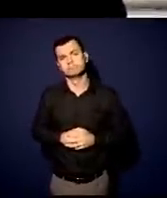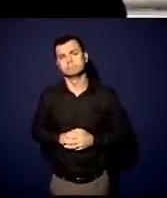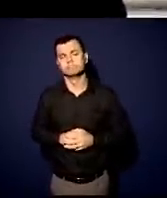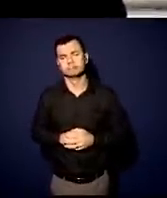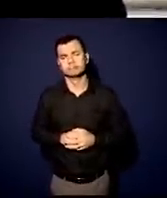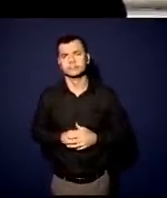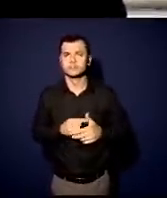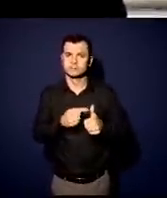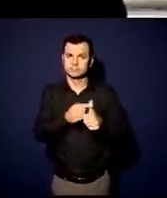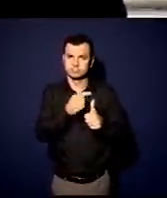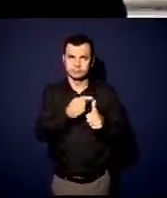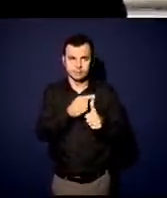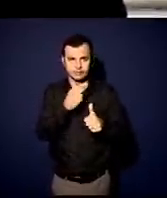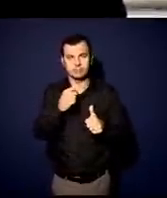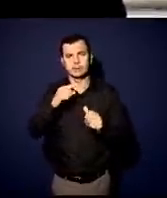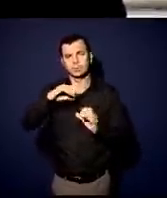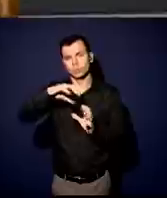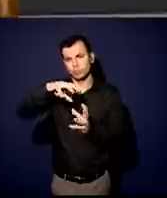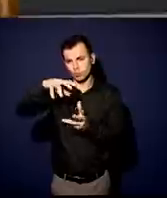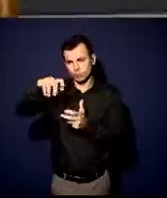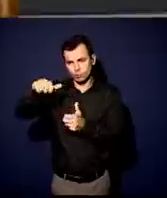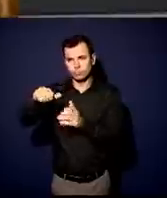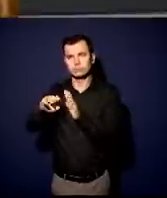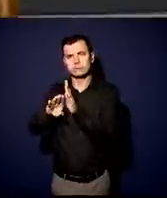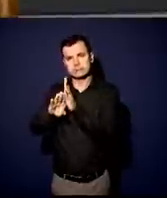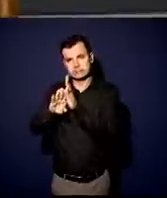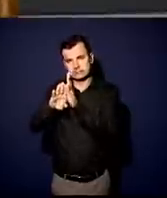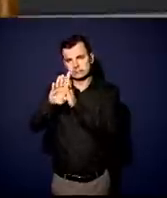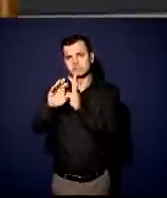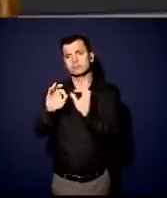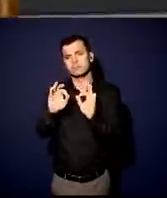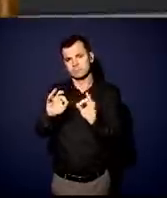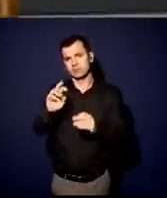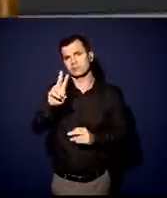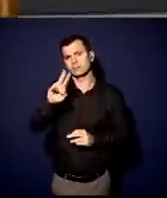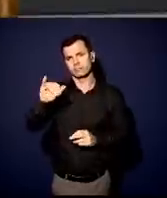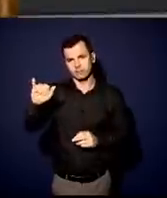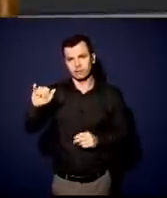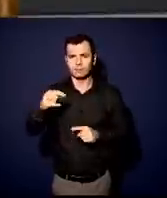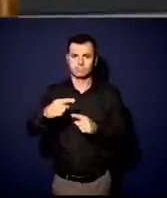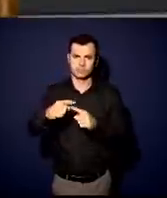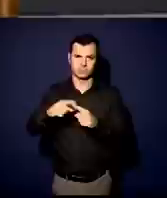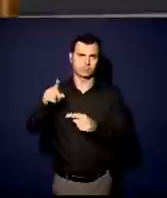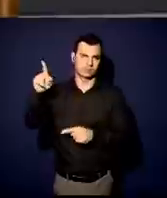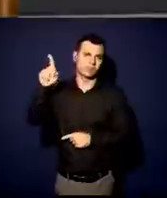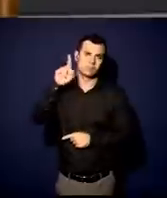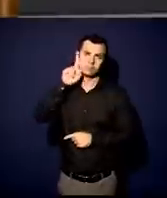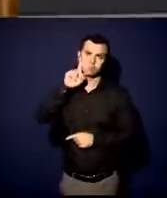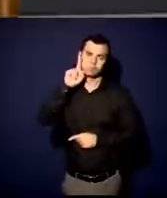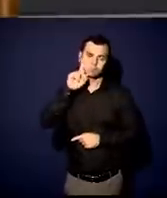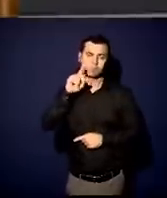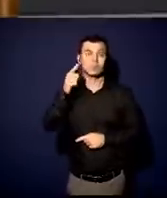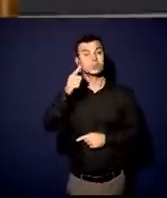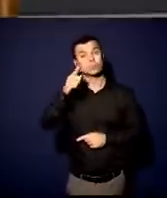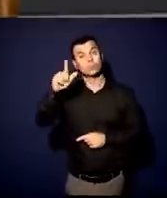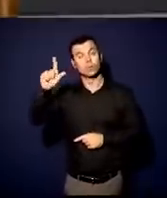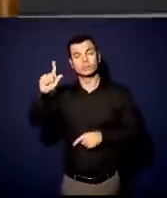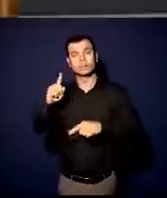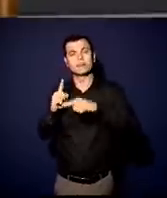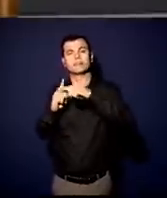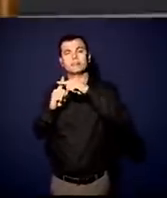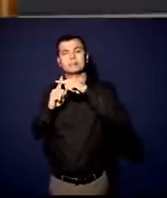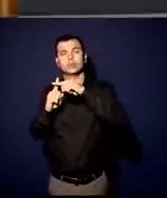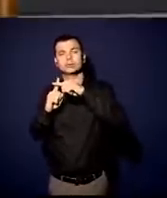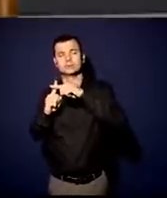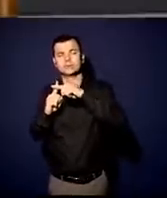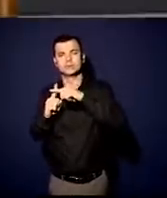de crescimento mundial de política maior para esse efeito que a gente comentou agora de Estados Unidos mas tem positivo é que todo